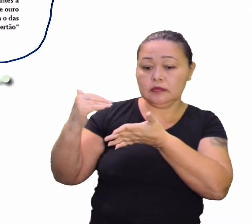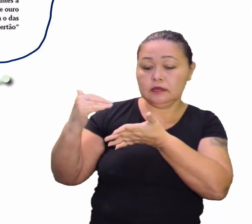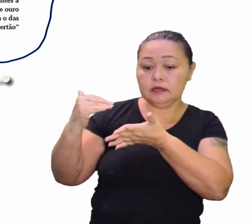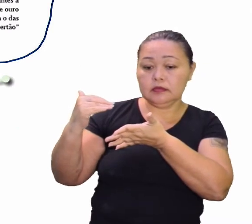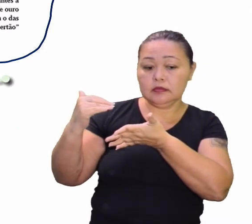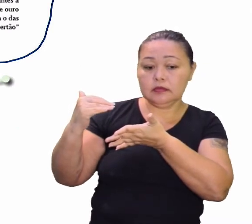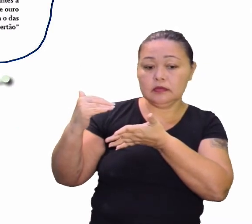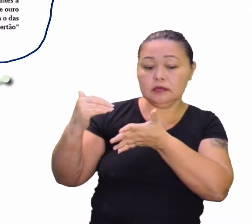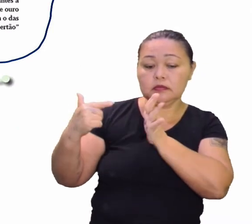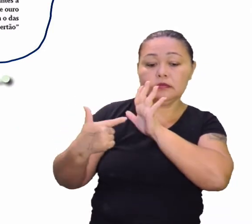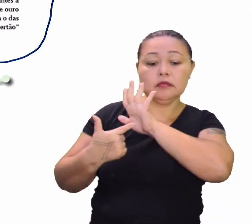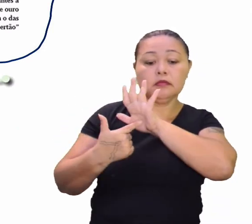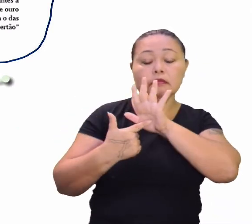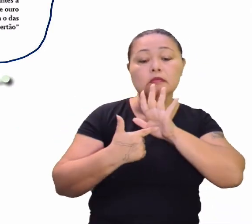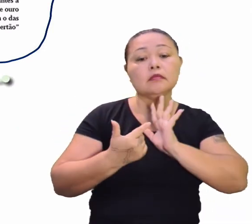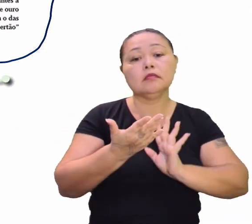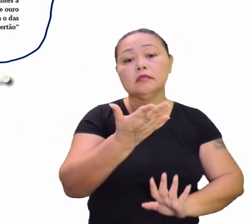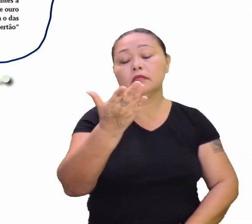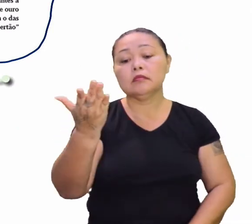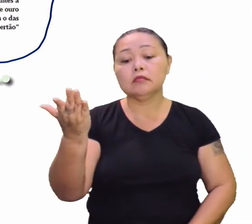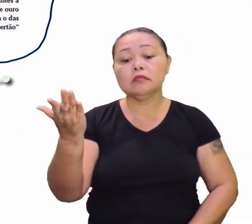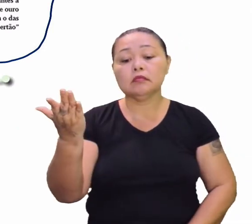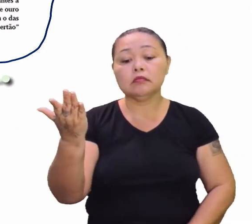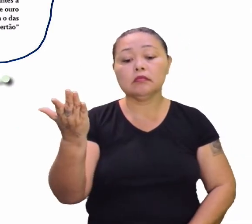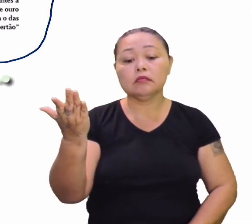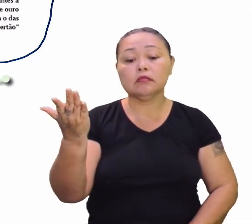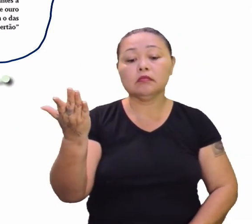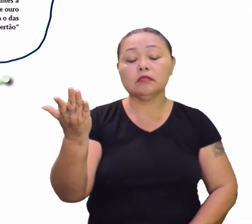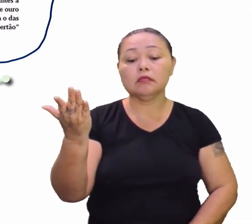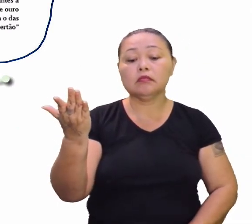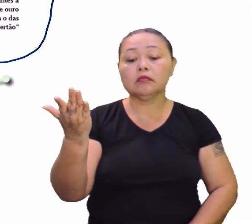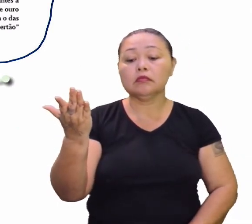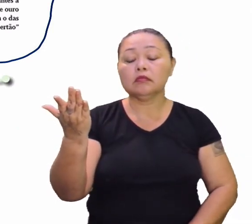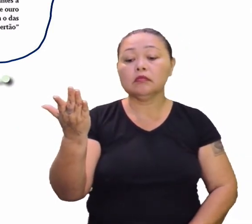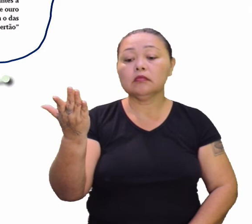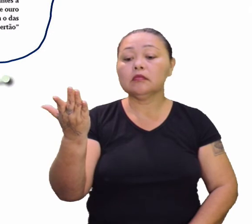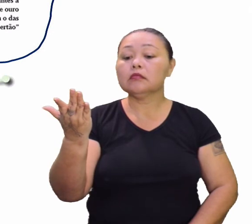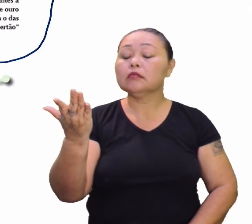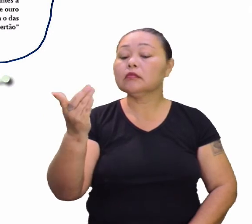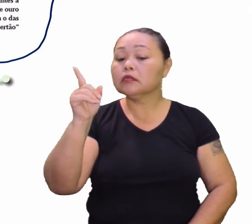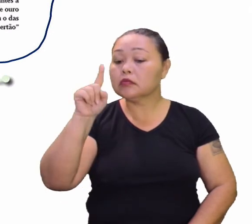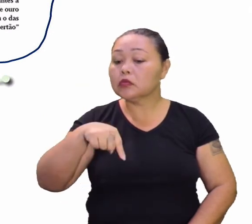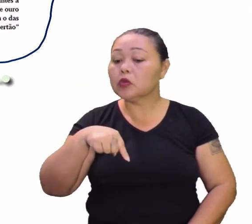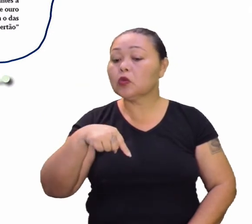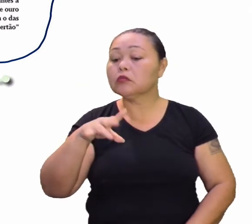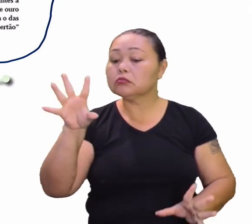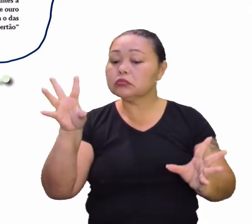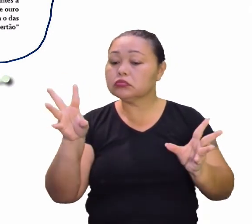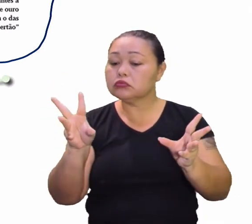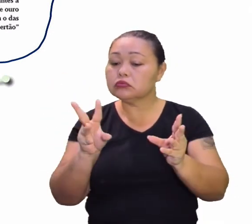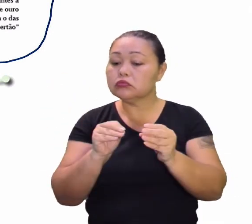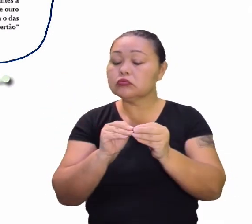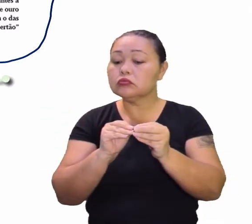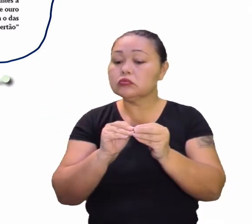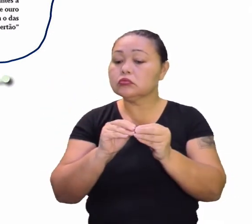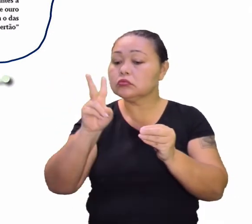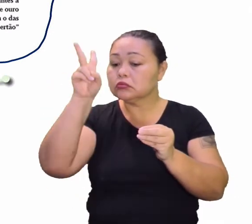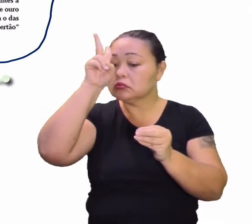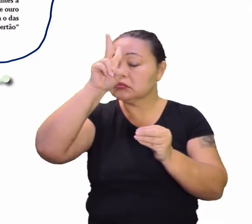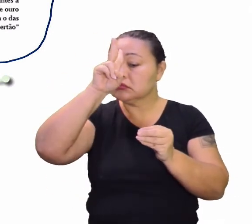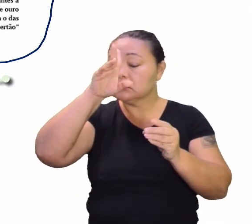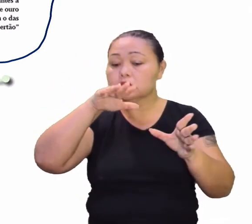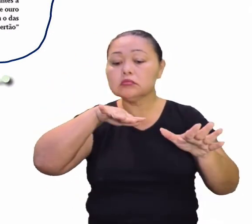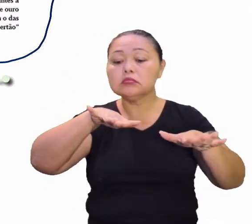esse mapa vai mostrar para ele o valor de se conhecer o resumo desse histórico